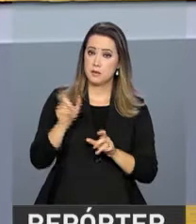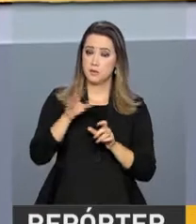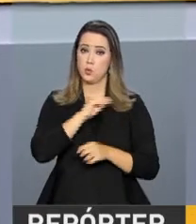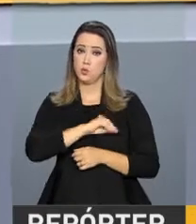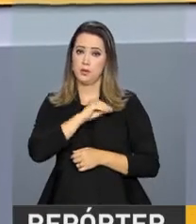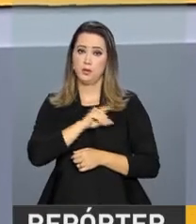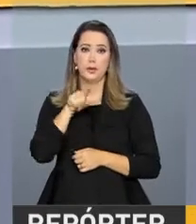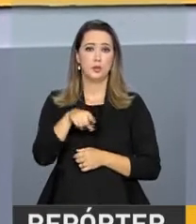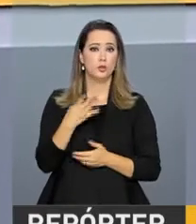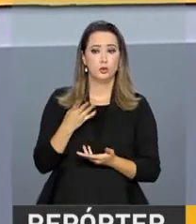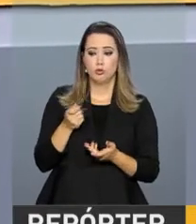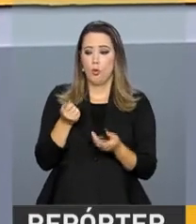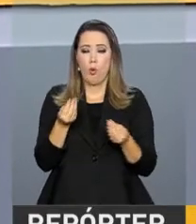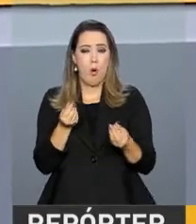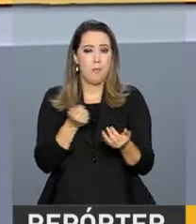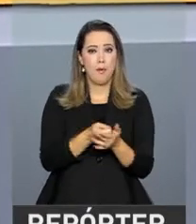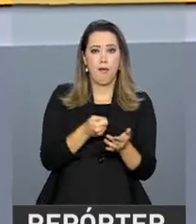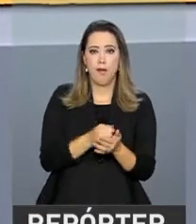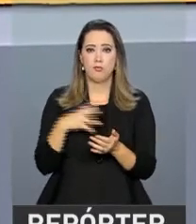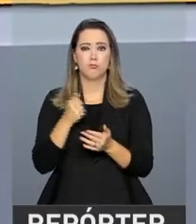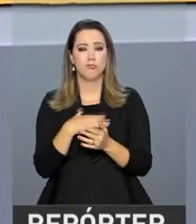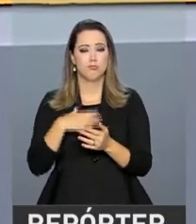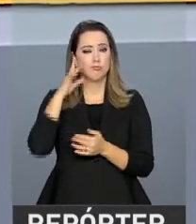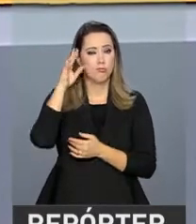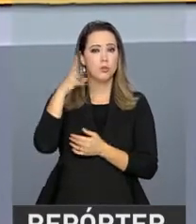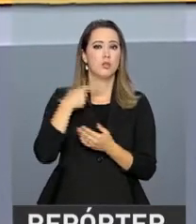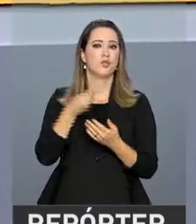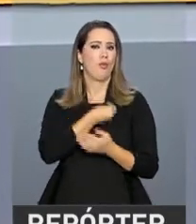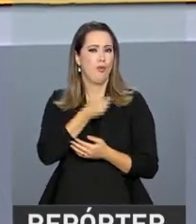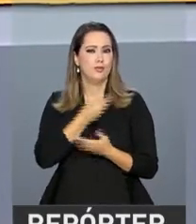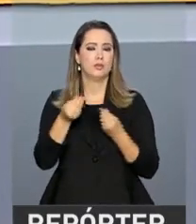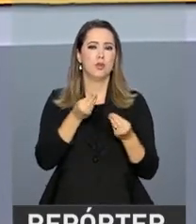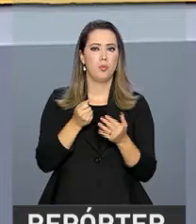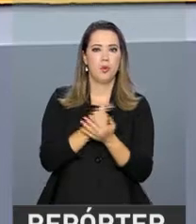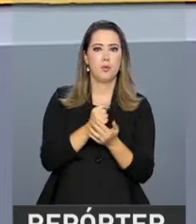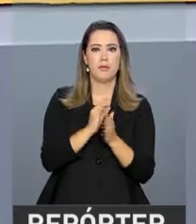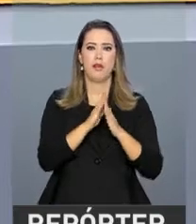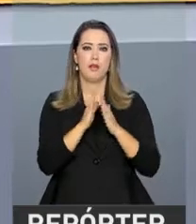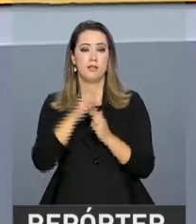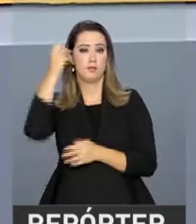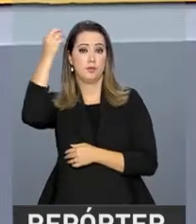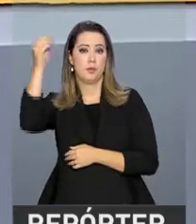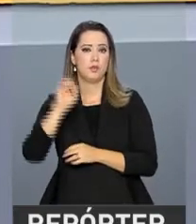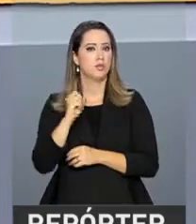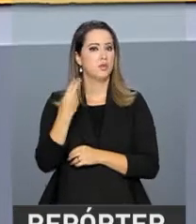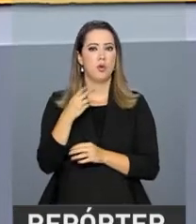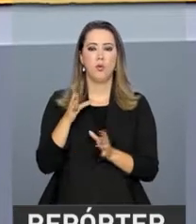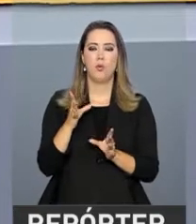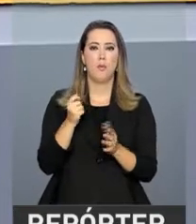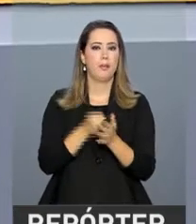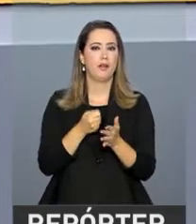o salário não é suficiente para bancar todos os nossos projetos de vida como comprar a casa própria fazer uma viagem ou simplesmente